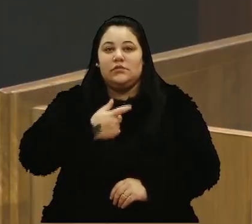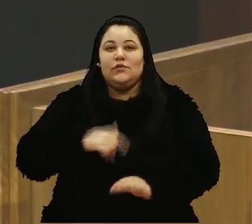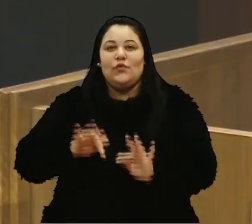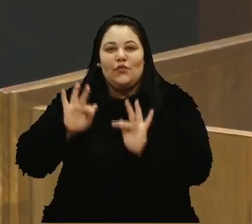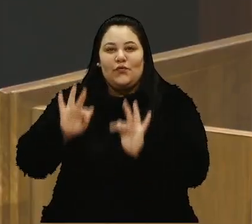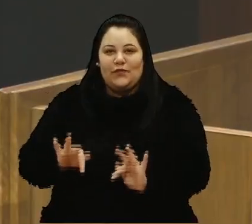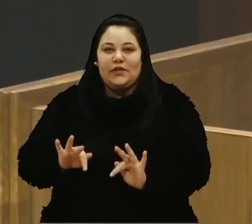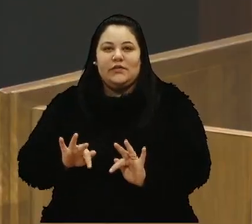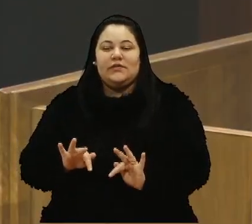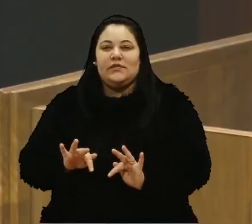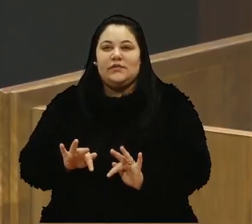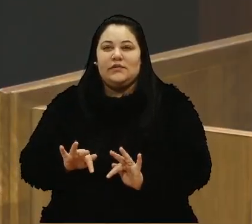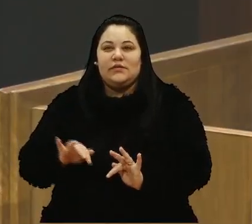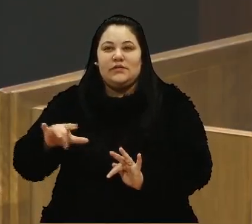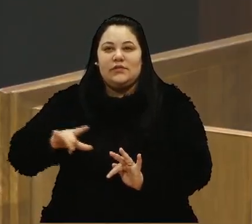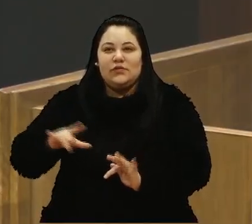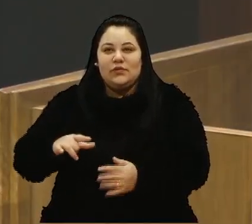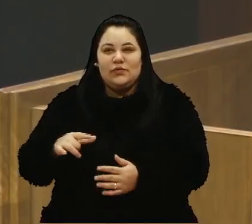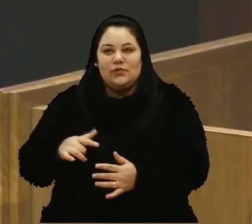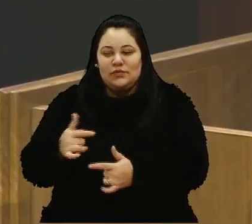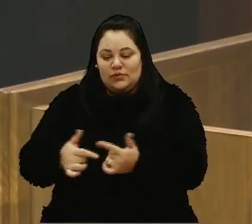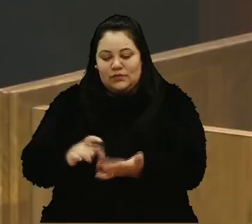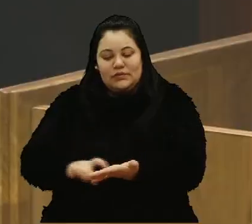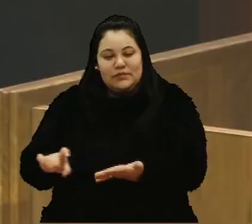ali, tem uma